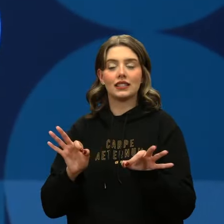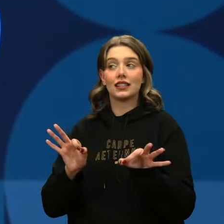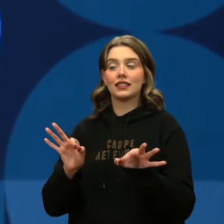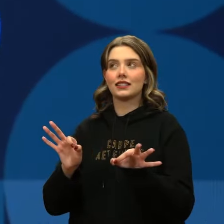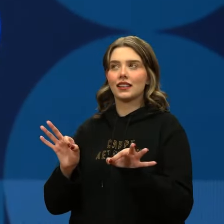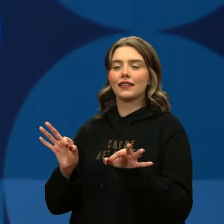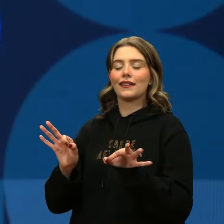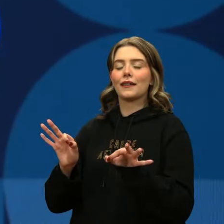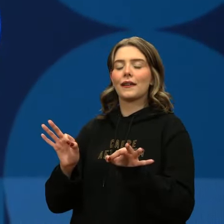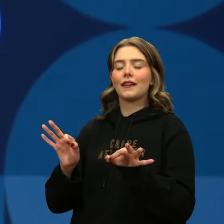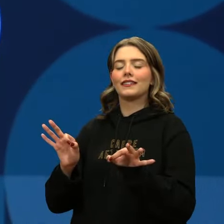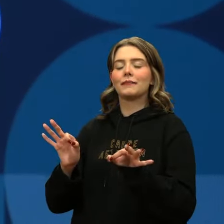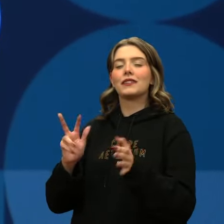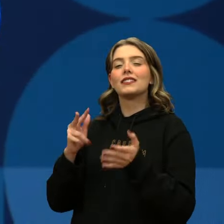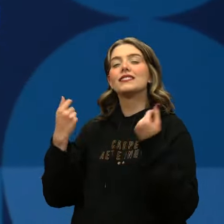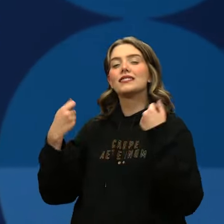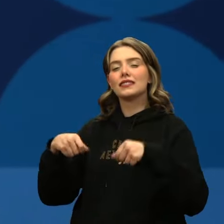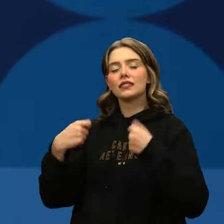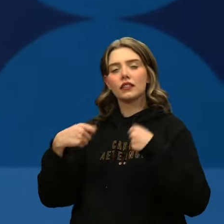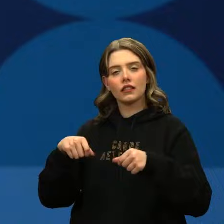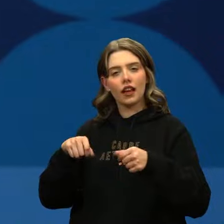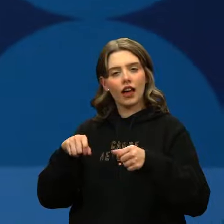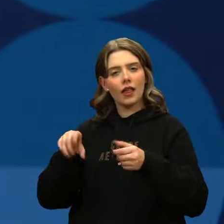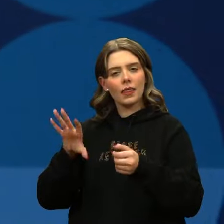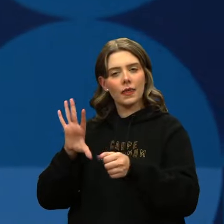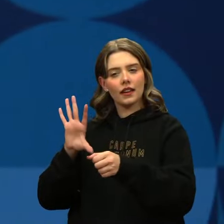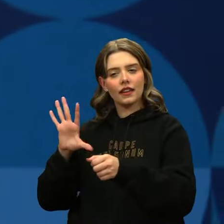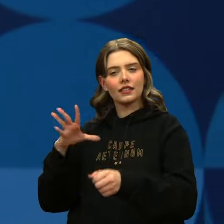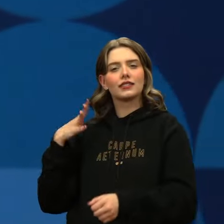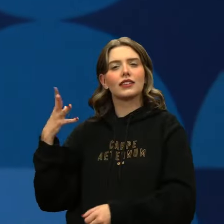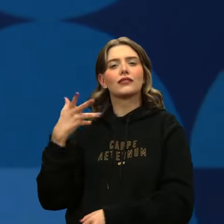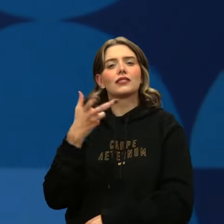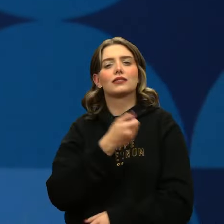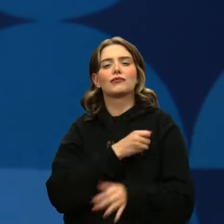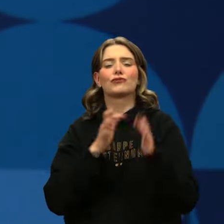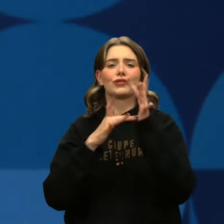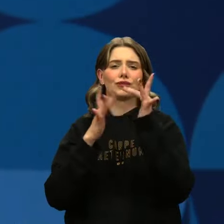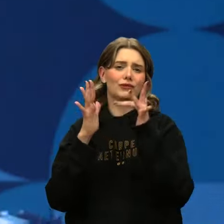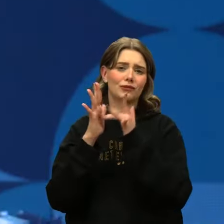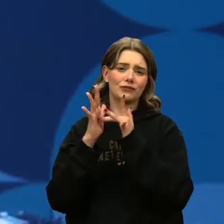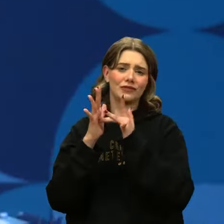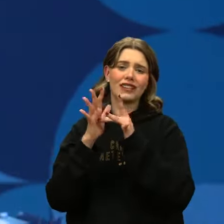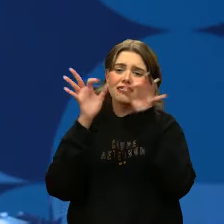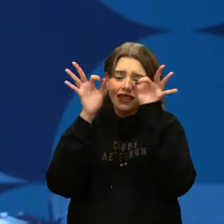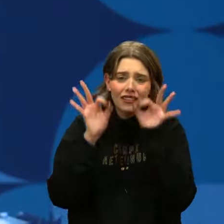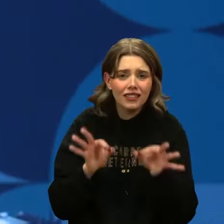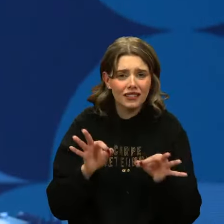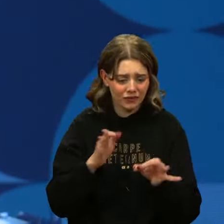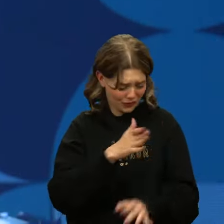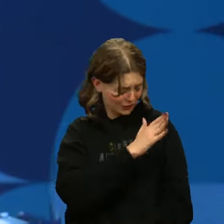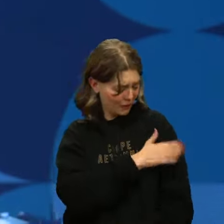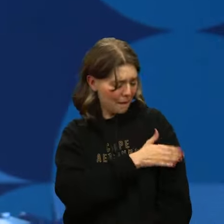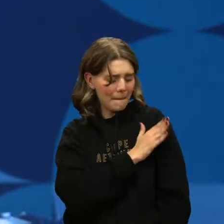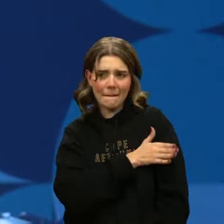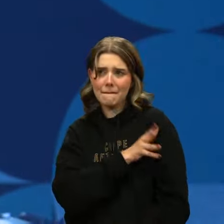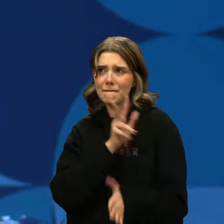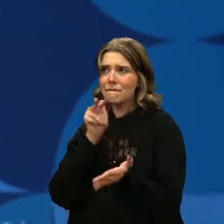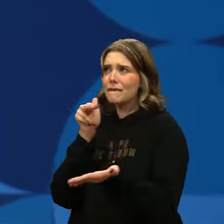de Cristo Jesus. Quando nós cremos em Jesus, quando nós temos essa certeza, quando o nosso coração está firme